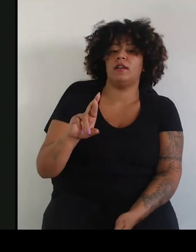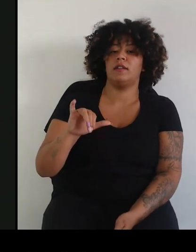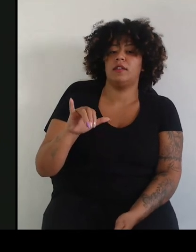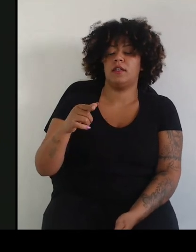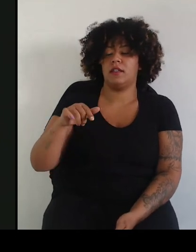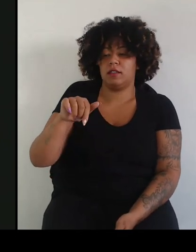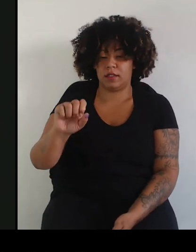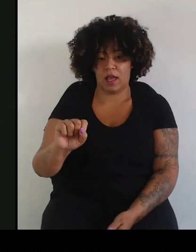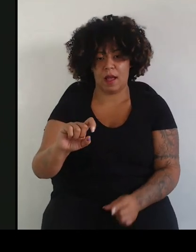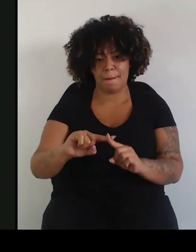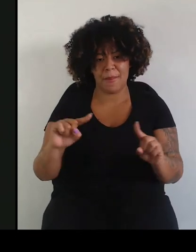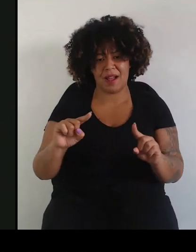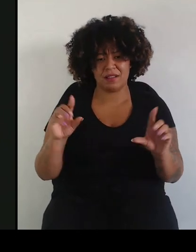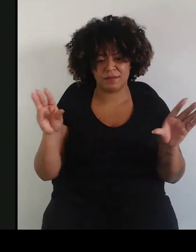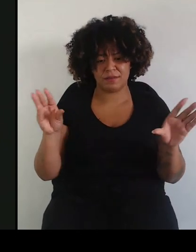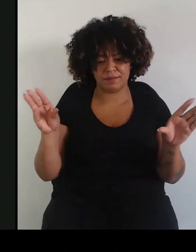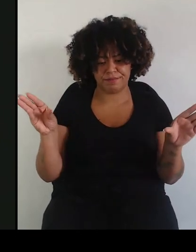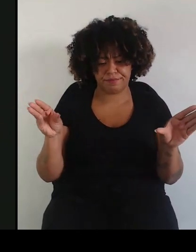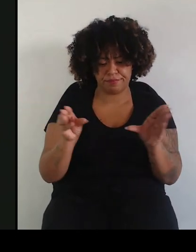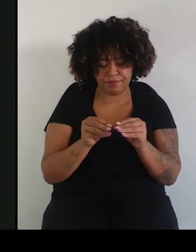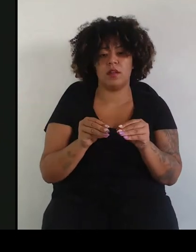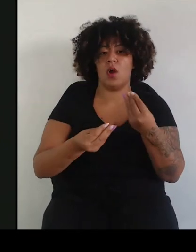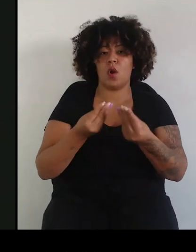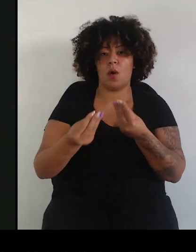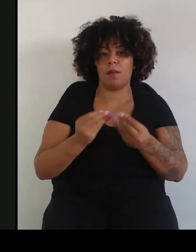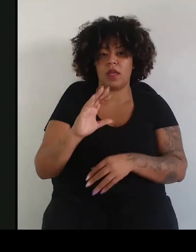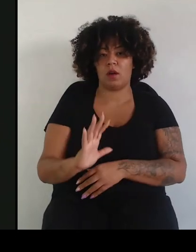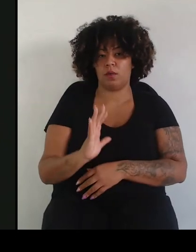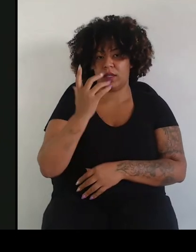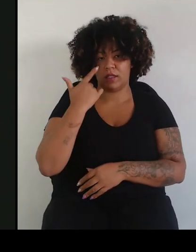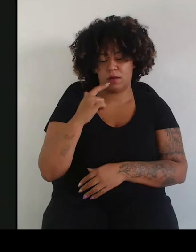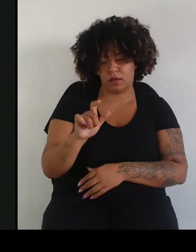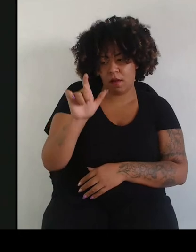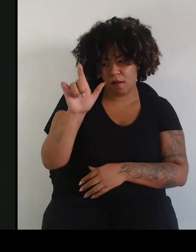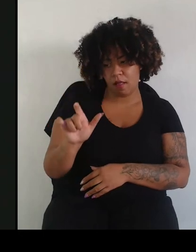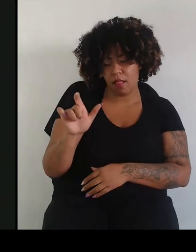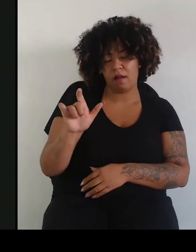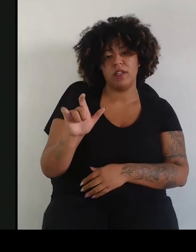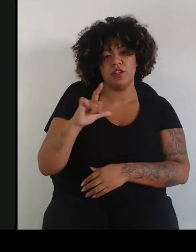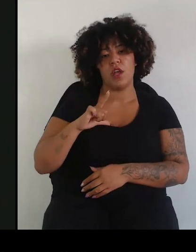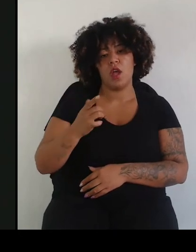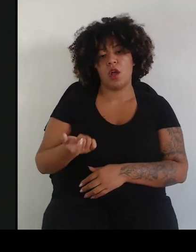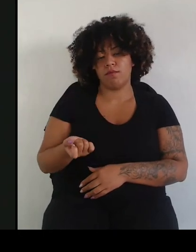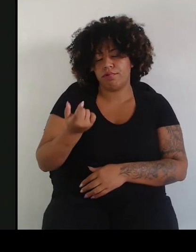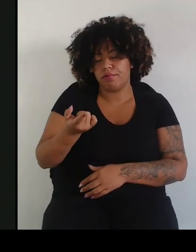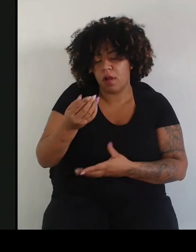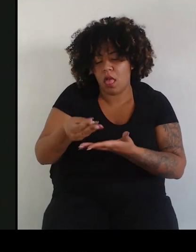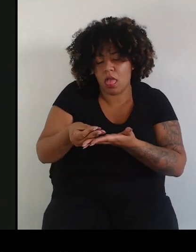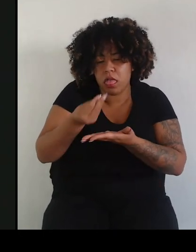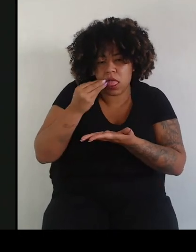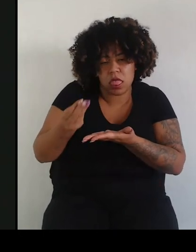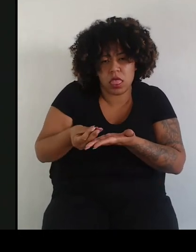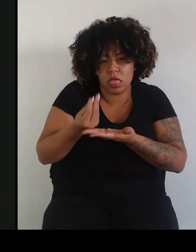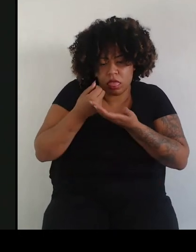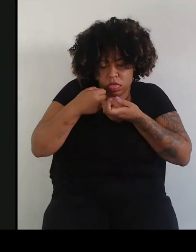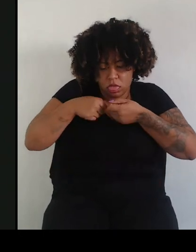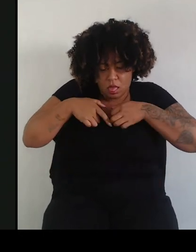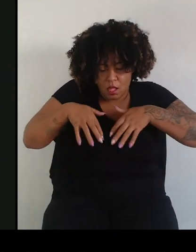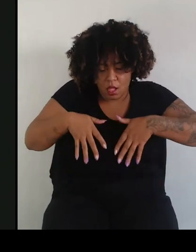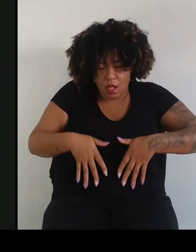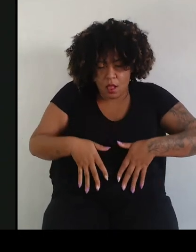breviário da teoria da antropofagia e nós podemos ver que há certas distorções do desejo